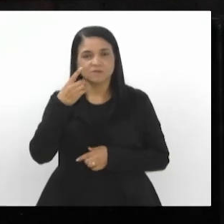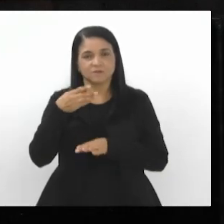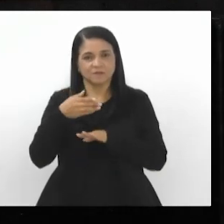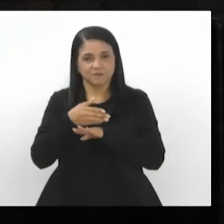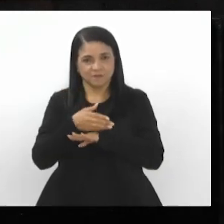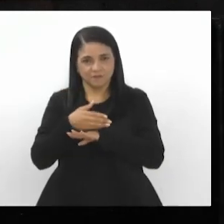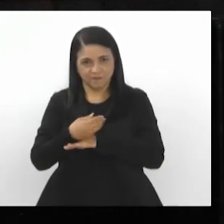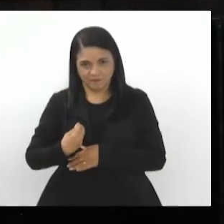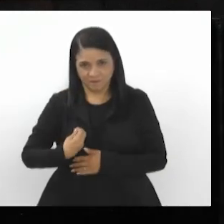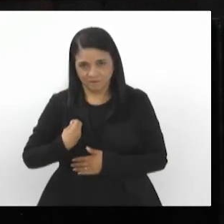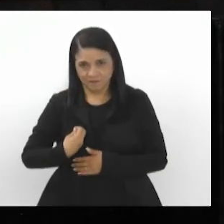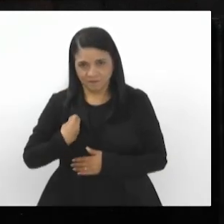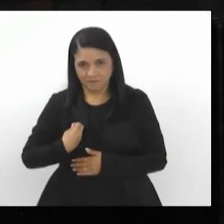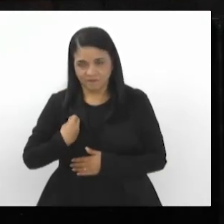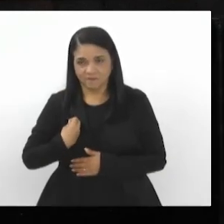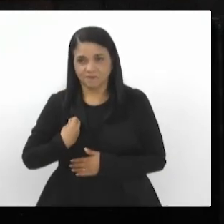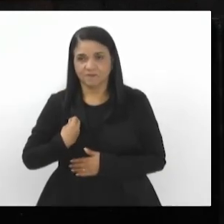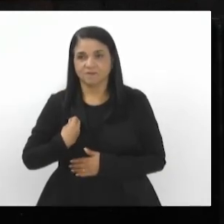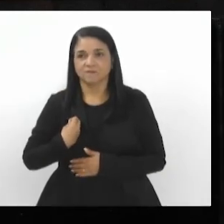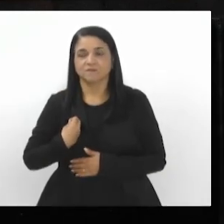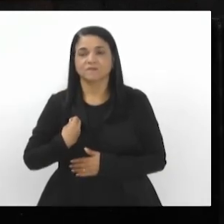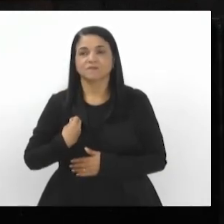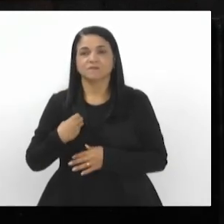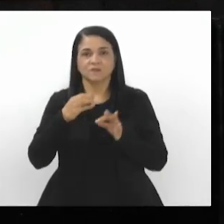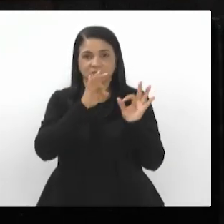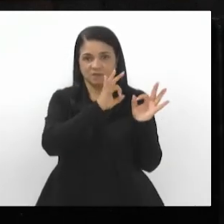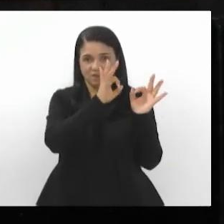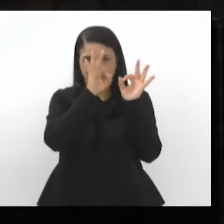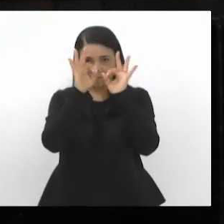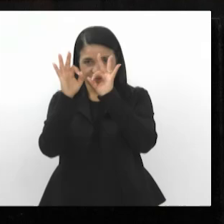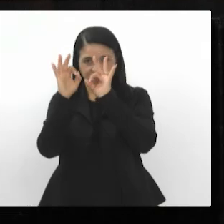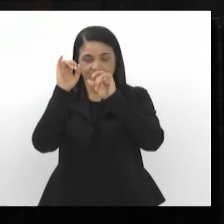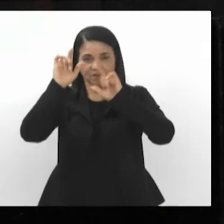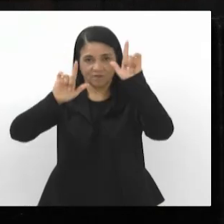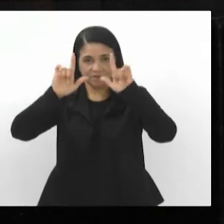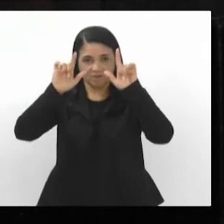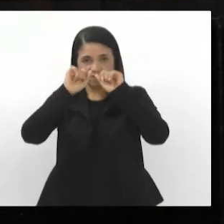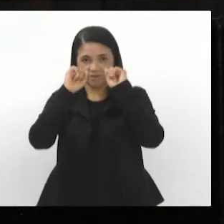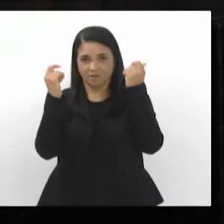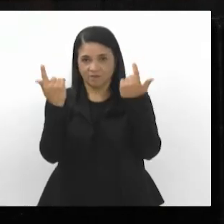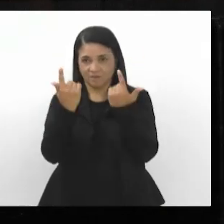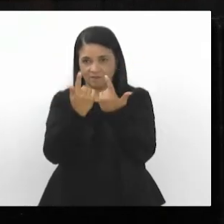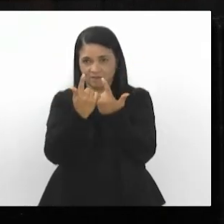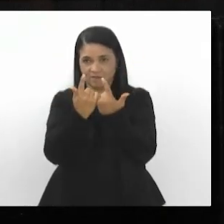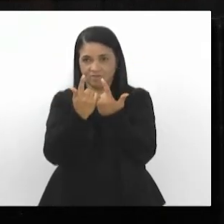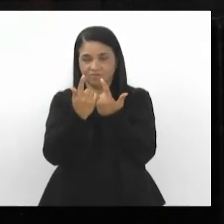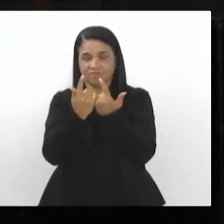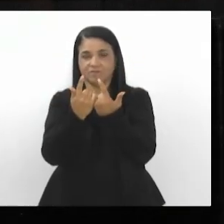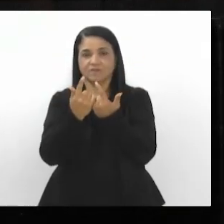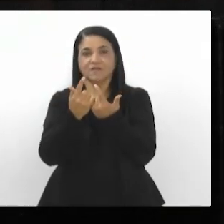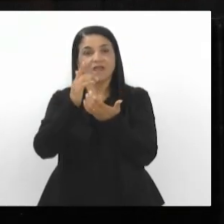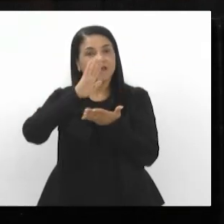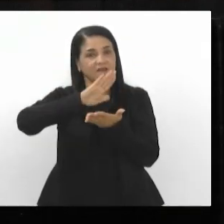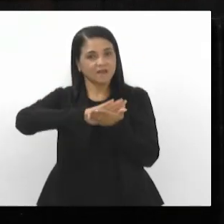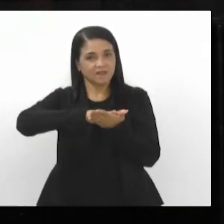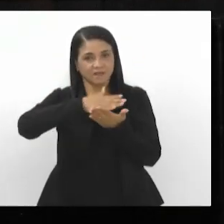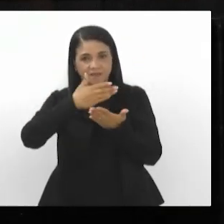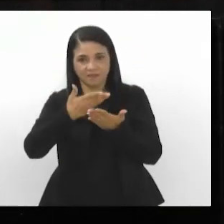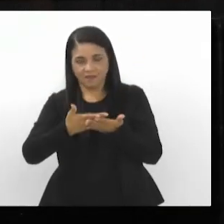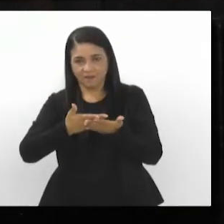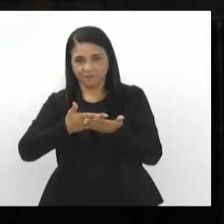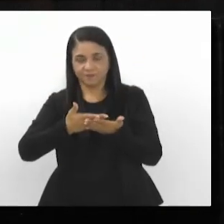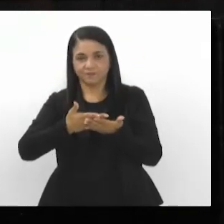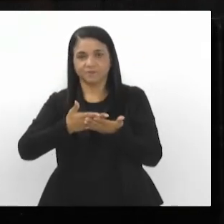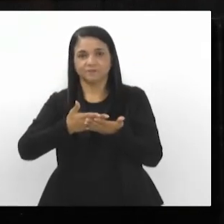presentes, senhoras e senhores telespectadores da TV Alerj, senhora intérprete